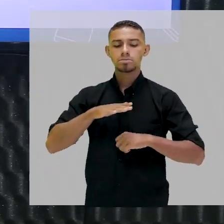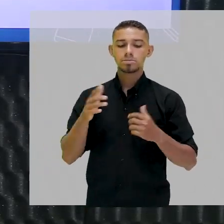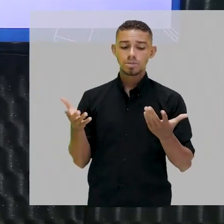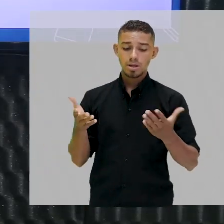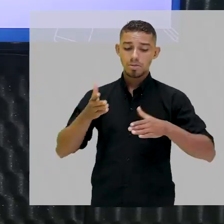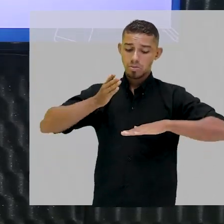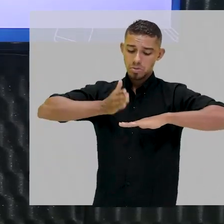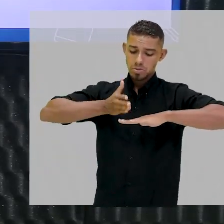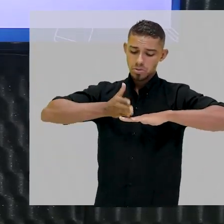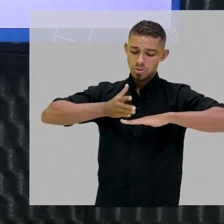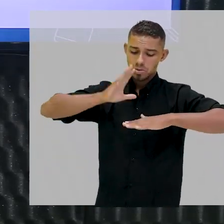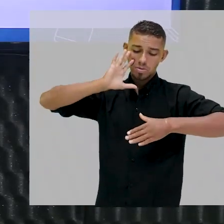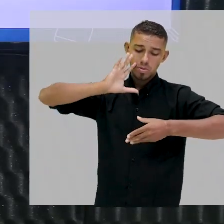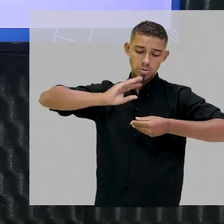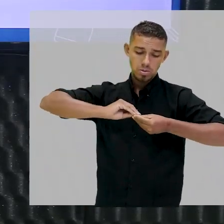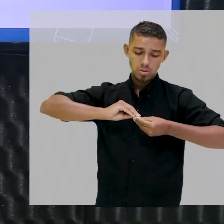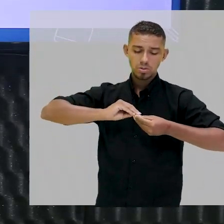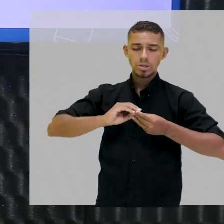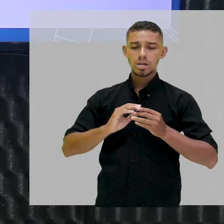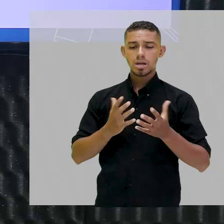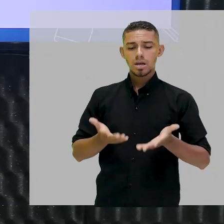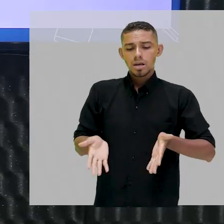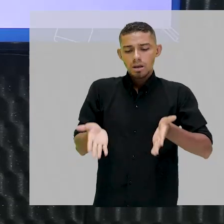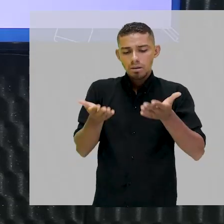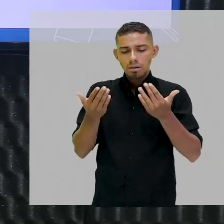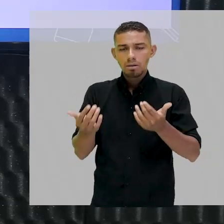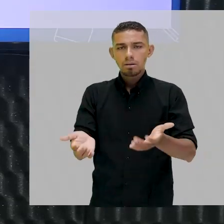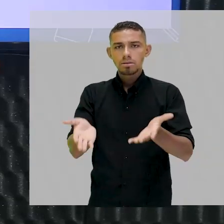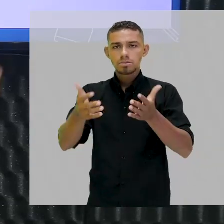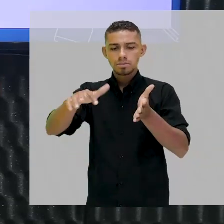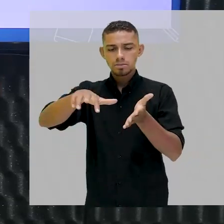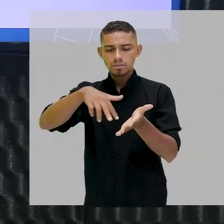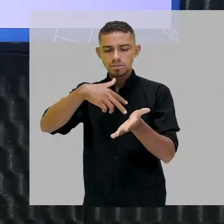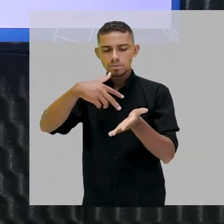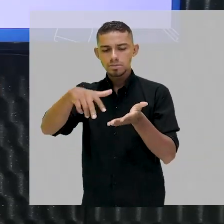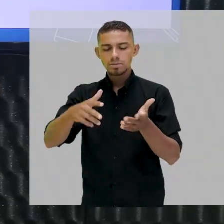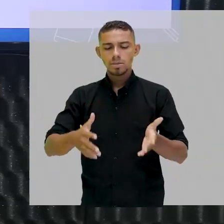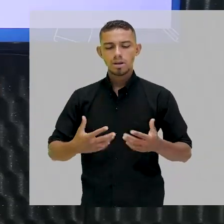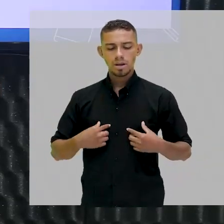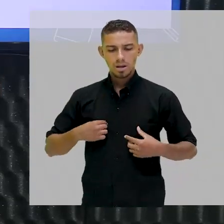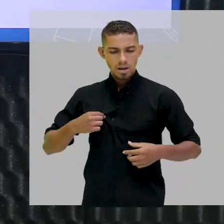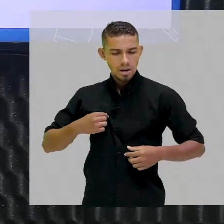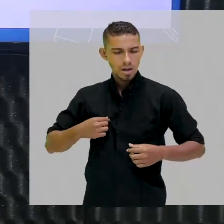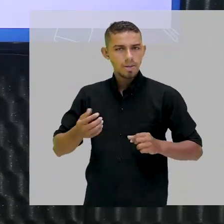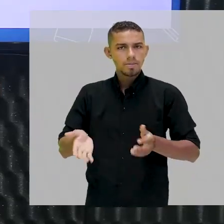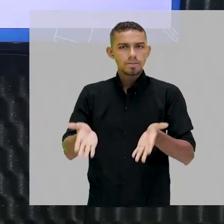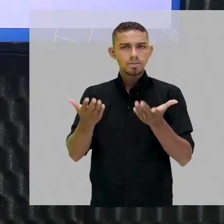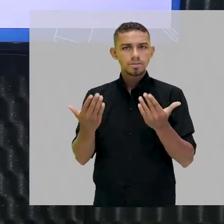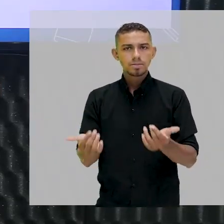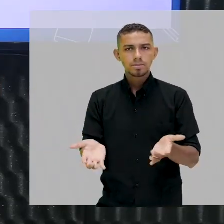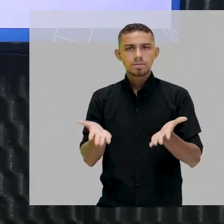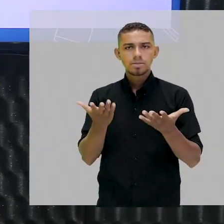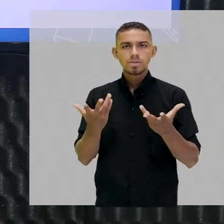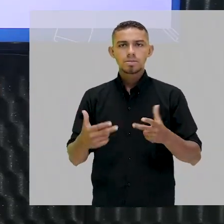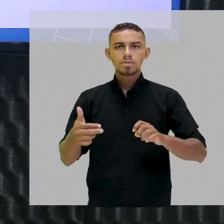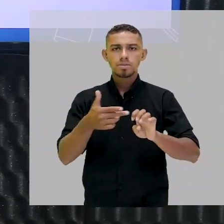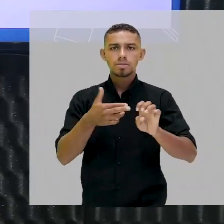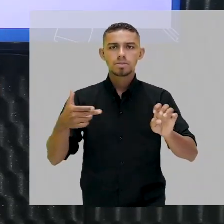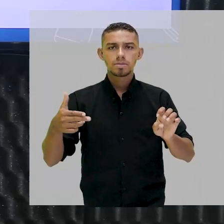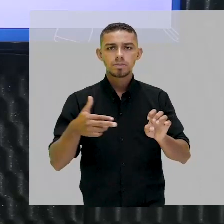vem carregada de quê? De leveza, aquelas vestimentas leves para demonstrar aqueles